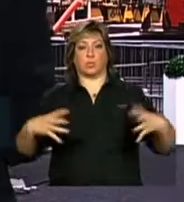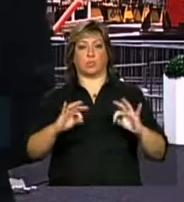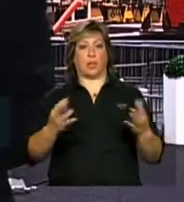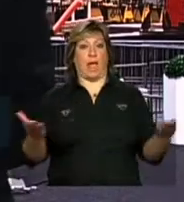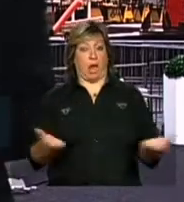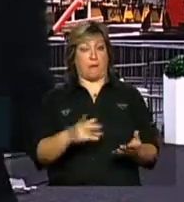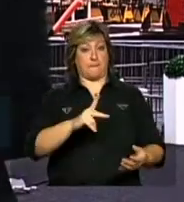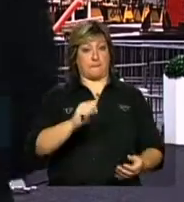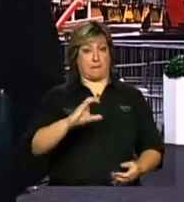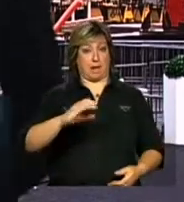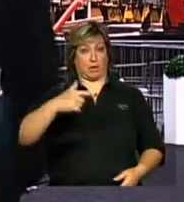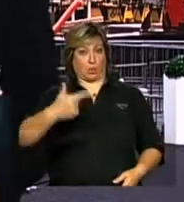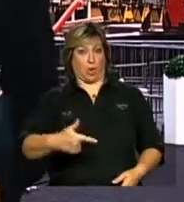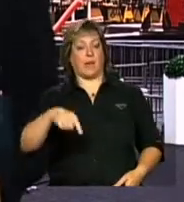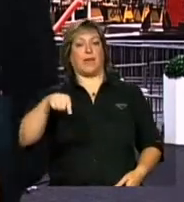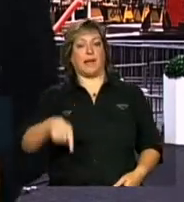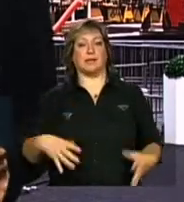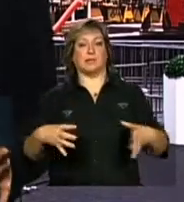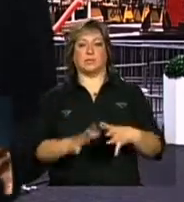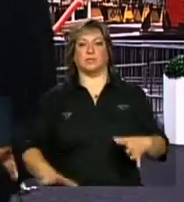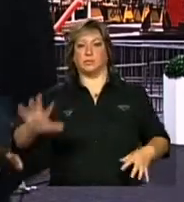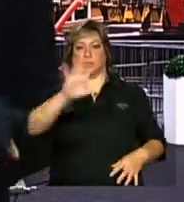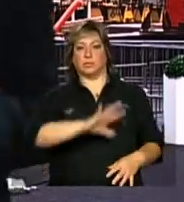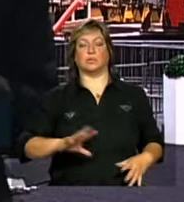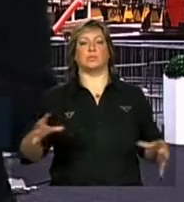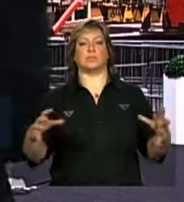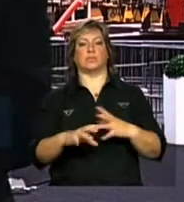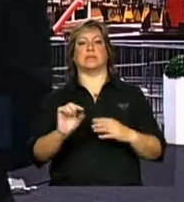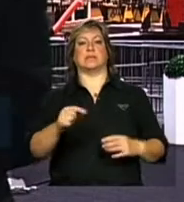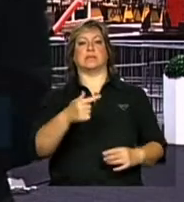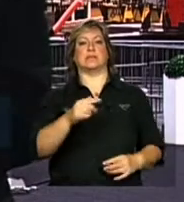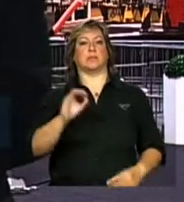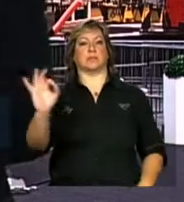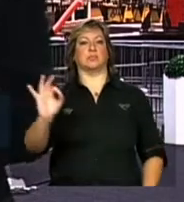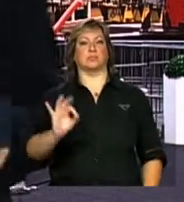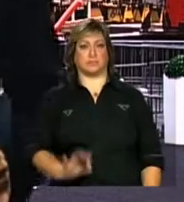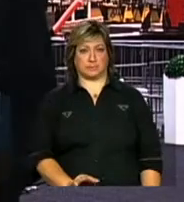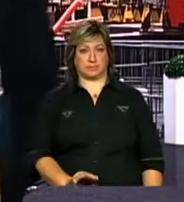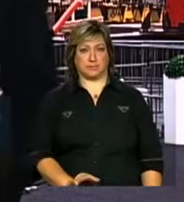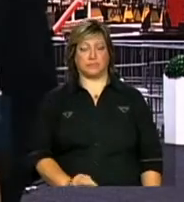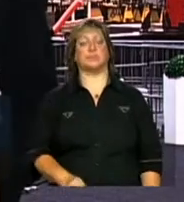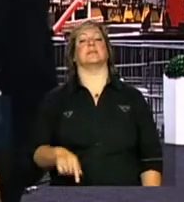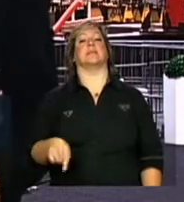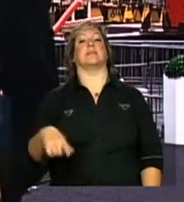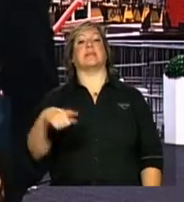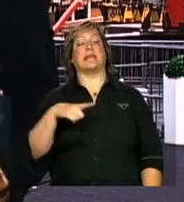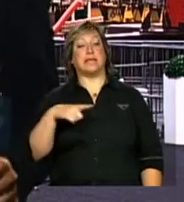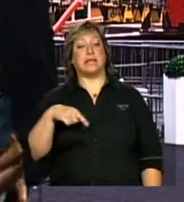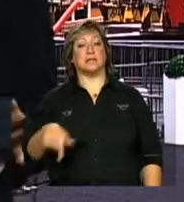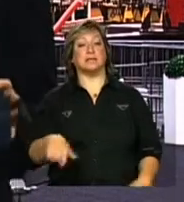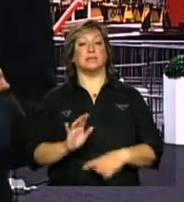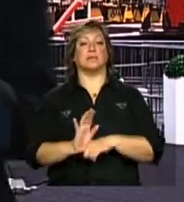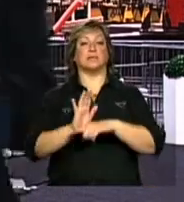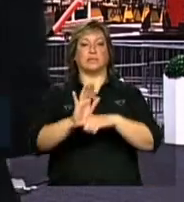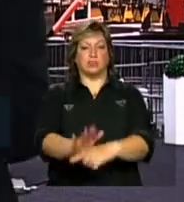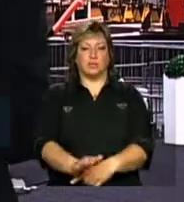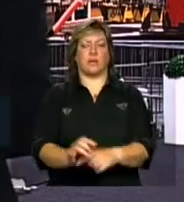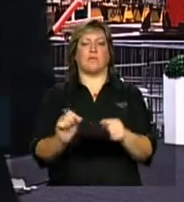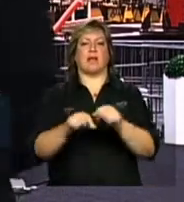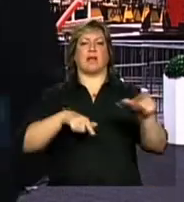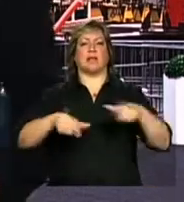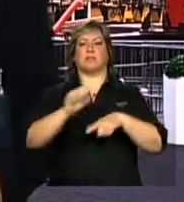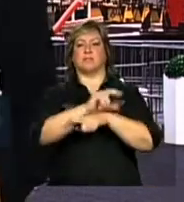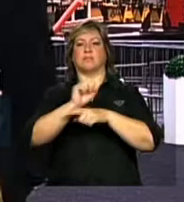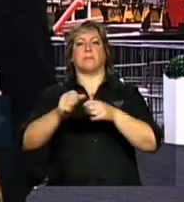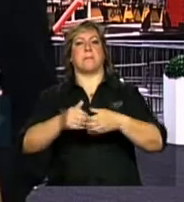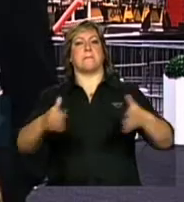Agora, no PAC-2, esta nacionalização chega a 70%. Isso permite, ao mesmo tempo, a geração de empregos